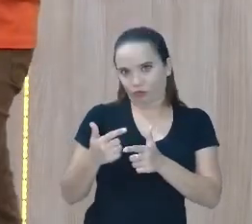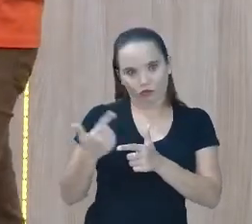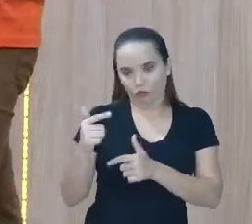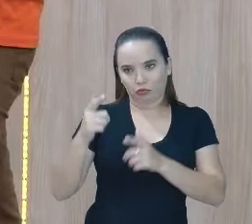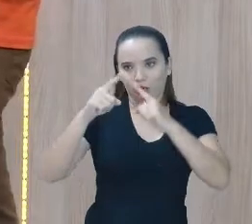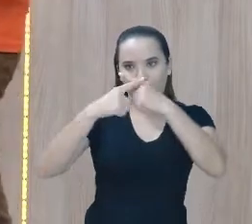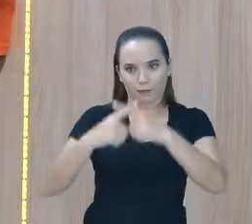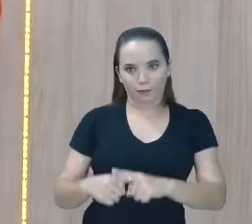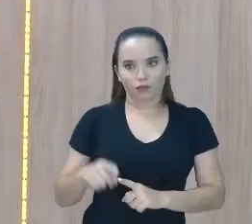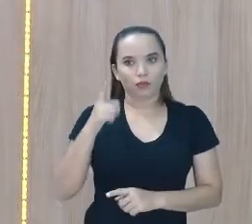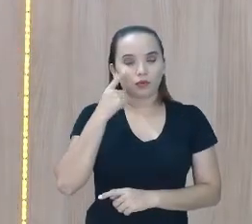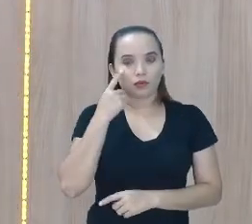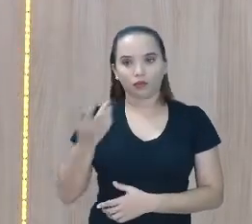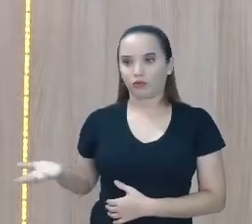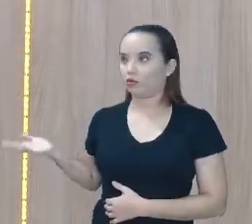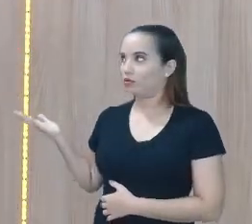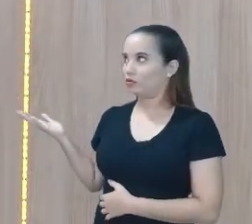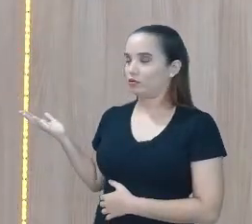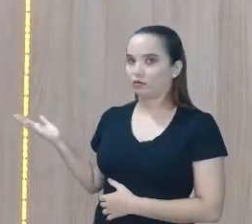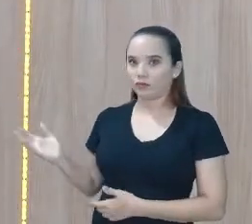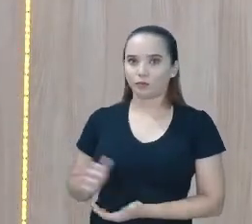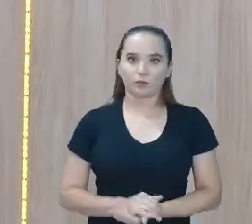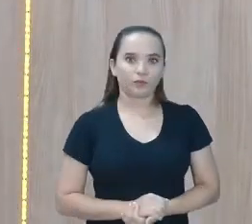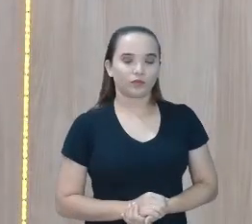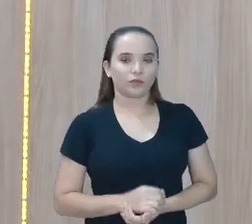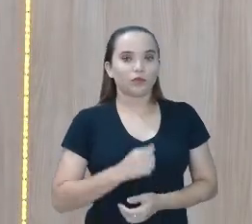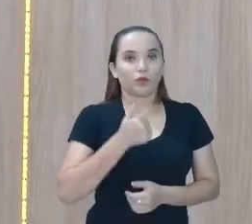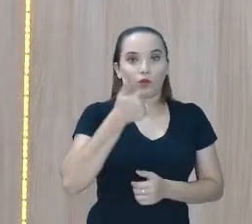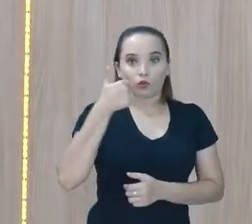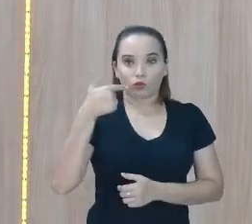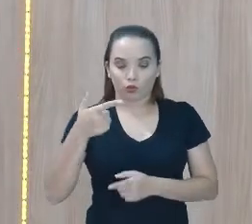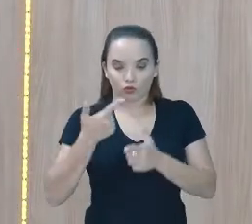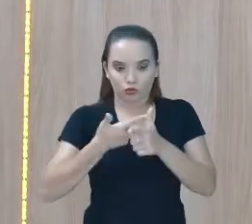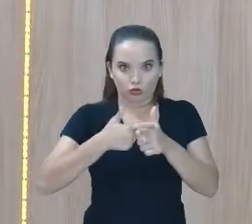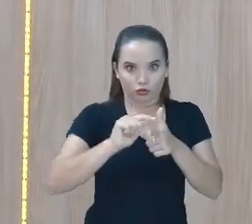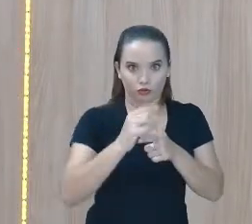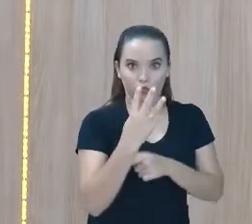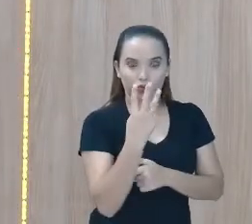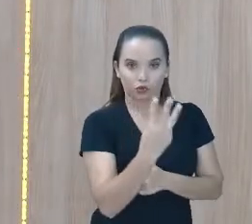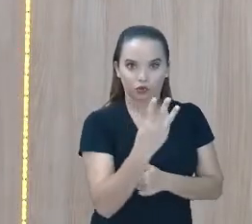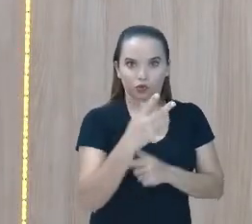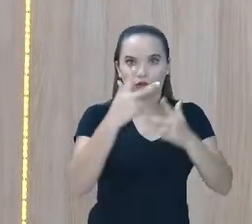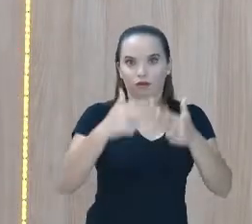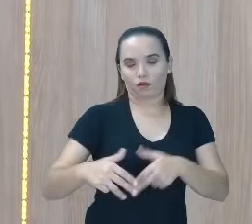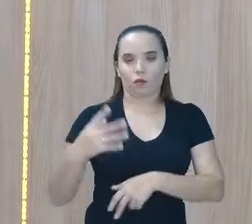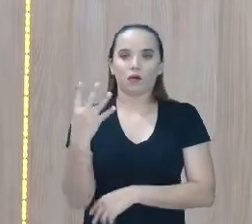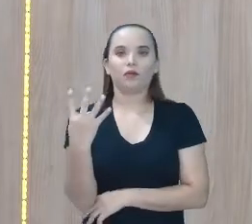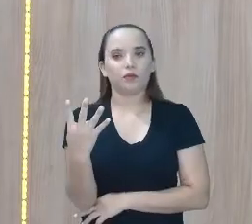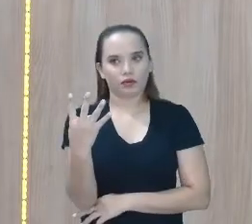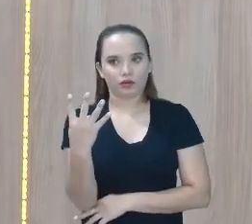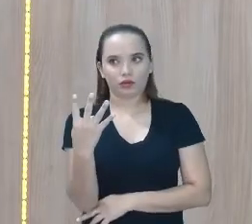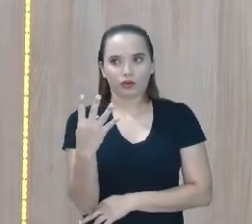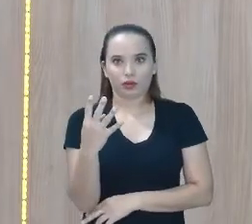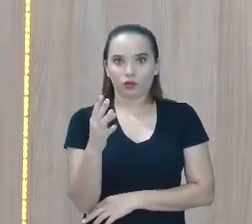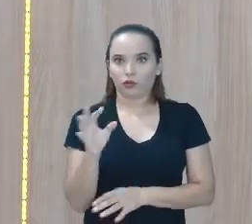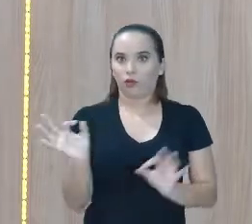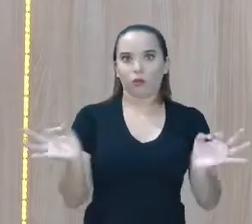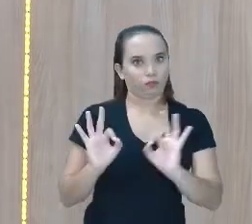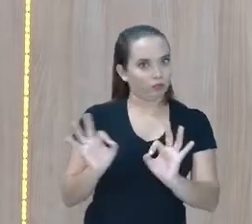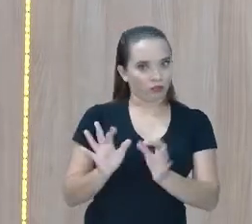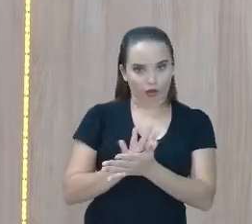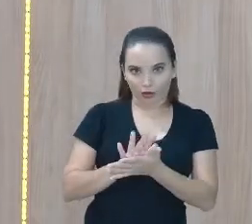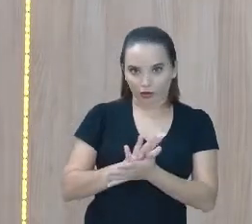divisões, pode notar que 12 dividido por 3 dá igual a 4 e o resto é